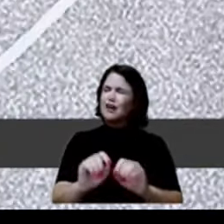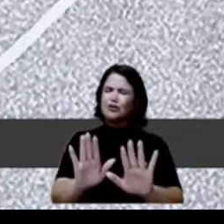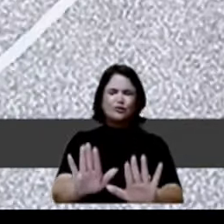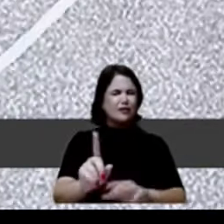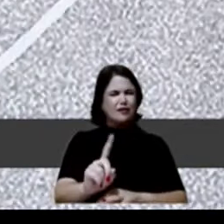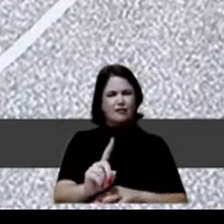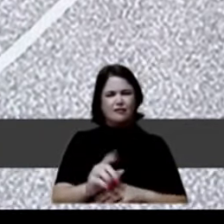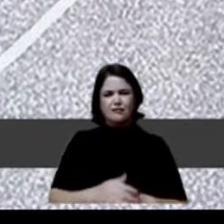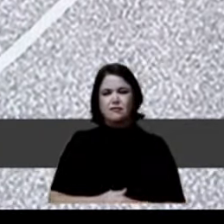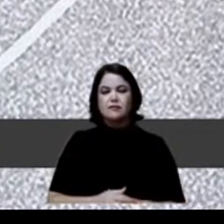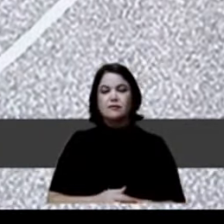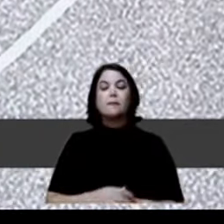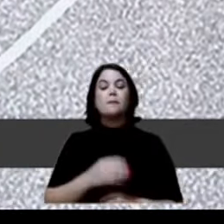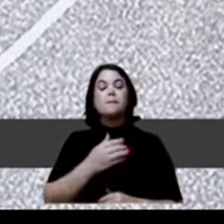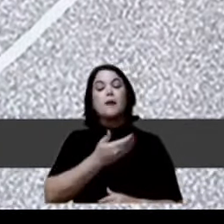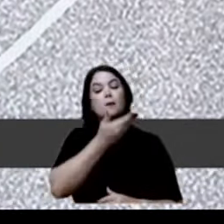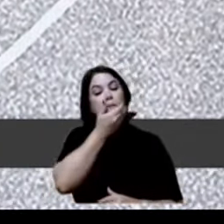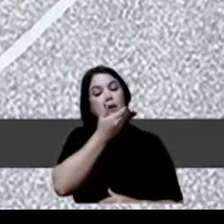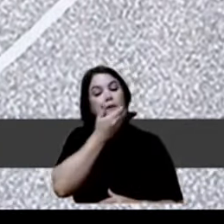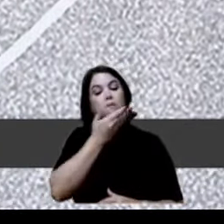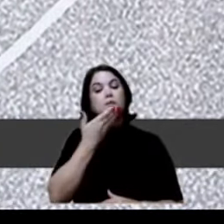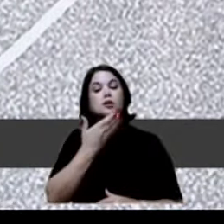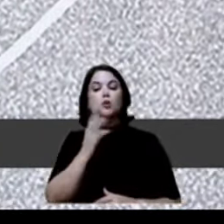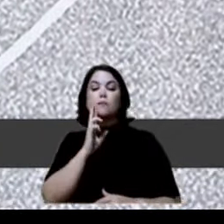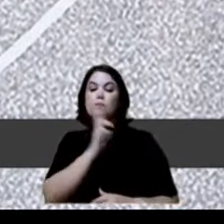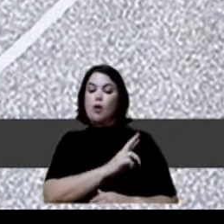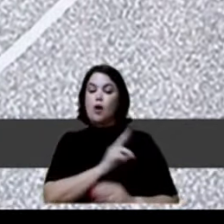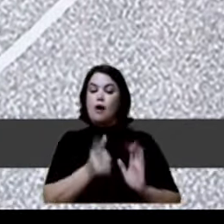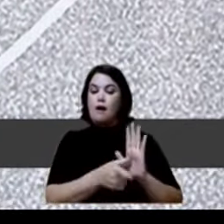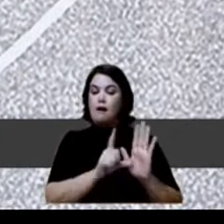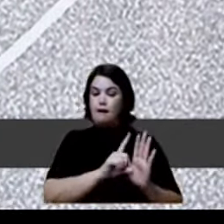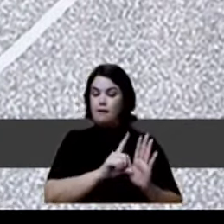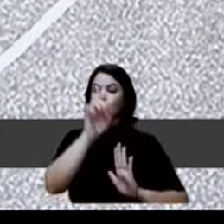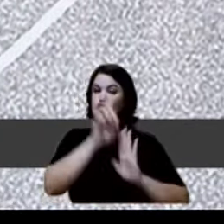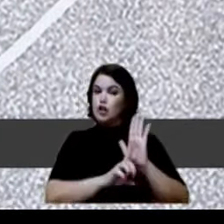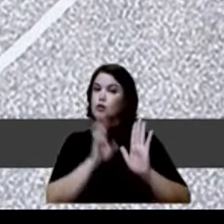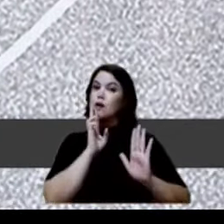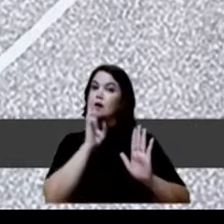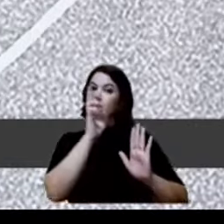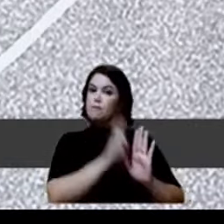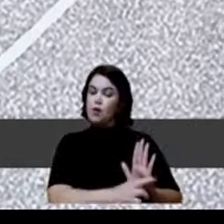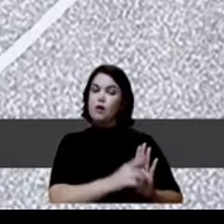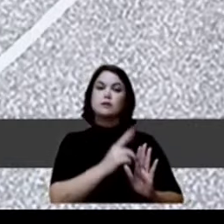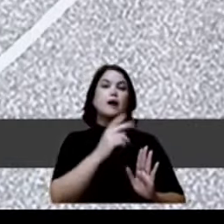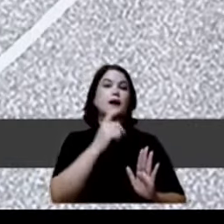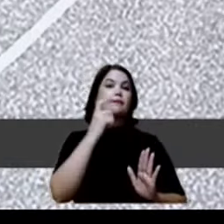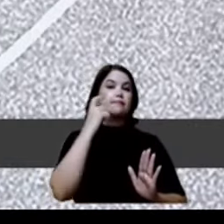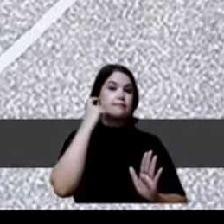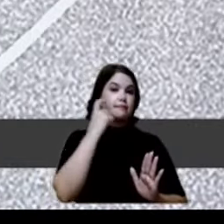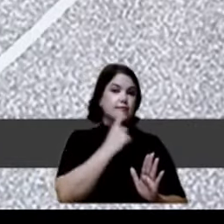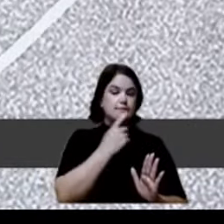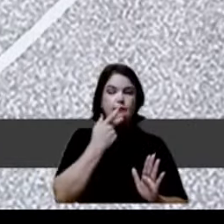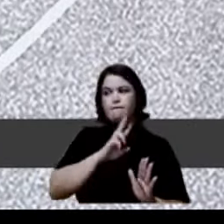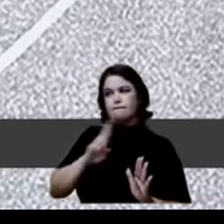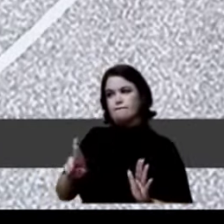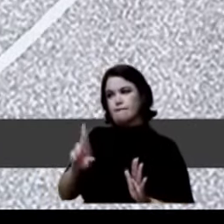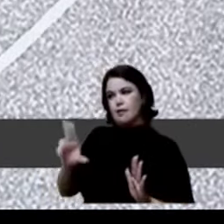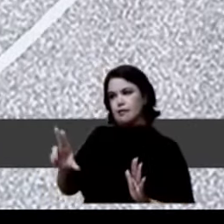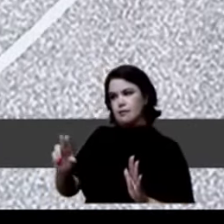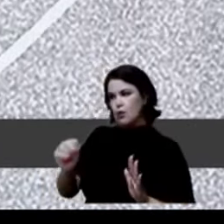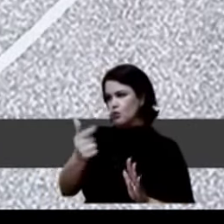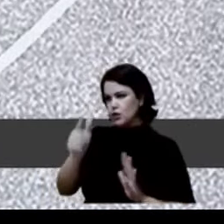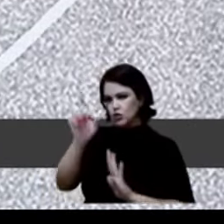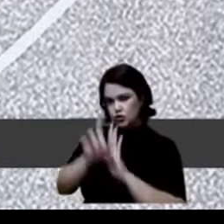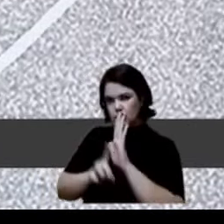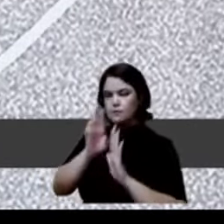Pablo Marçal pediu direito de resposta. Antes, o pedido de direito de resposta de Ricardo Nunes foi negado pela comissão. E agora o pedido do Pablo